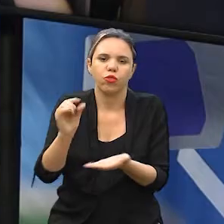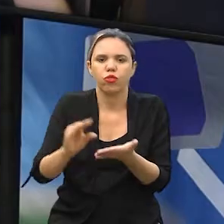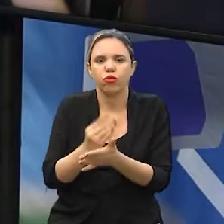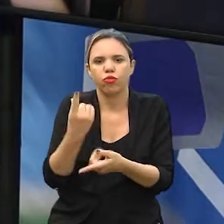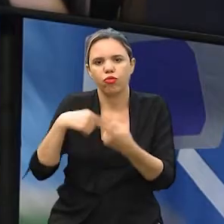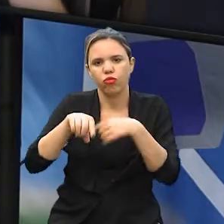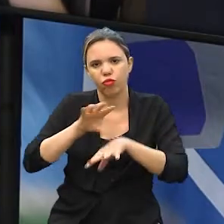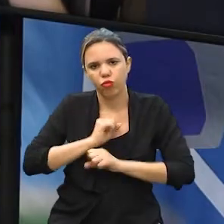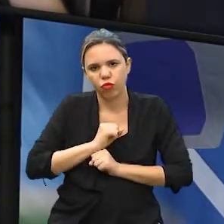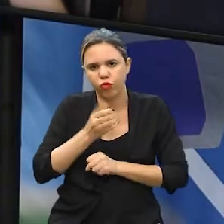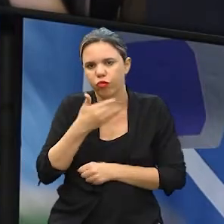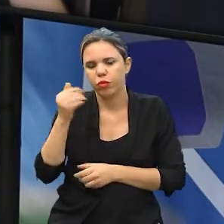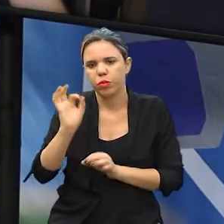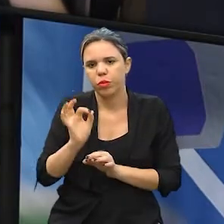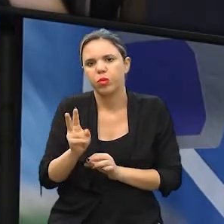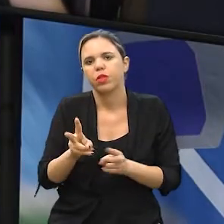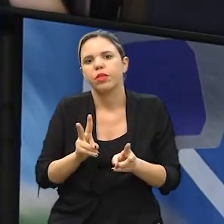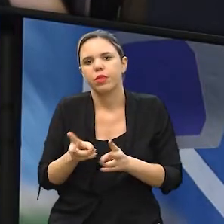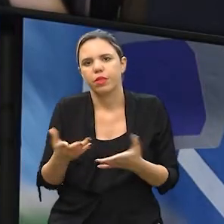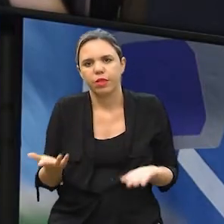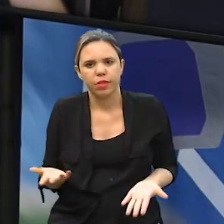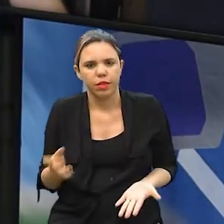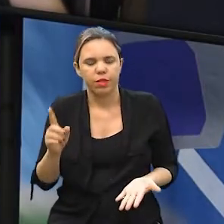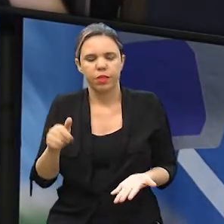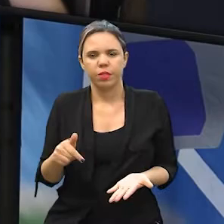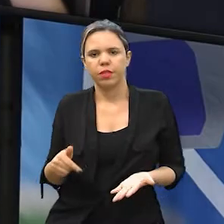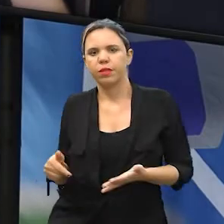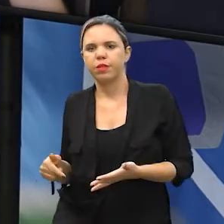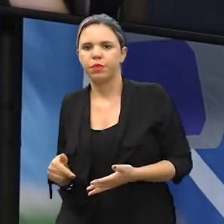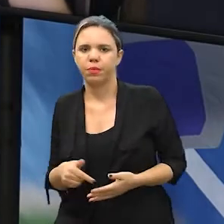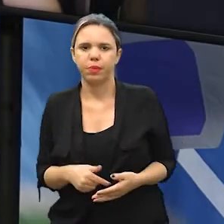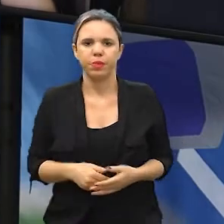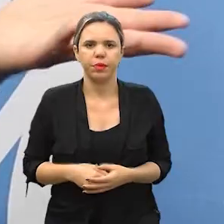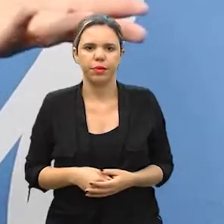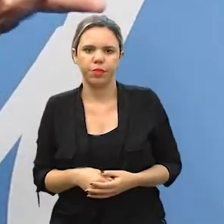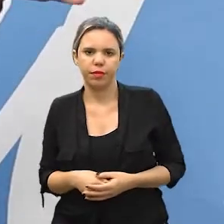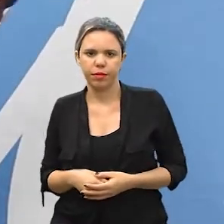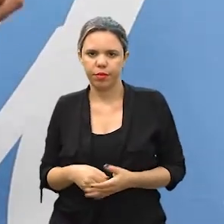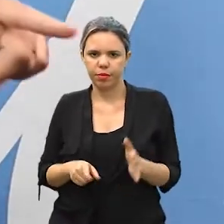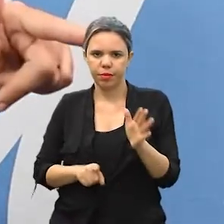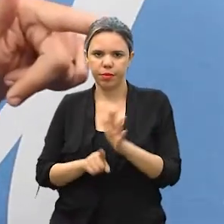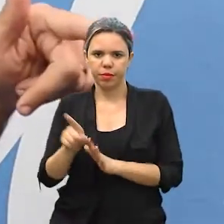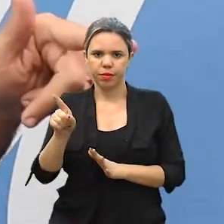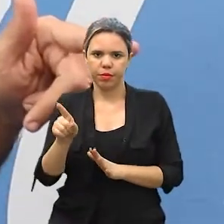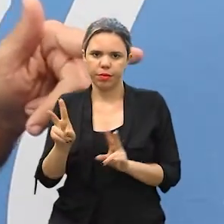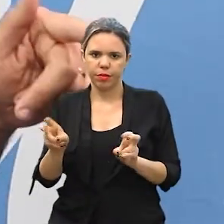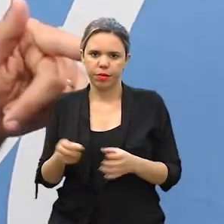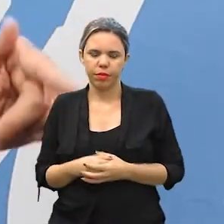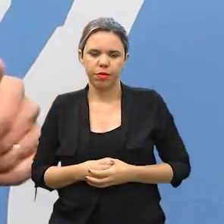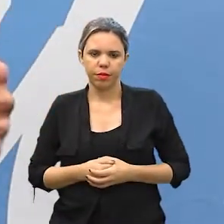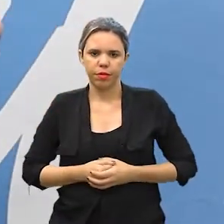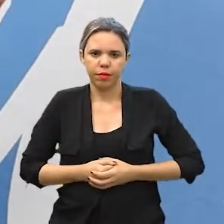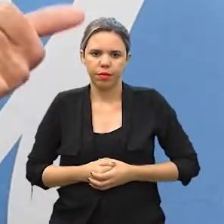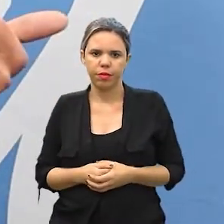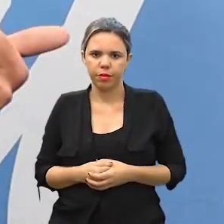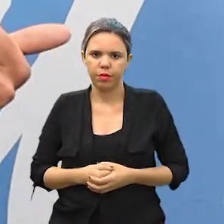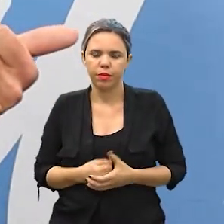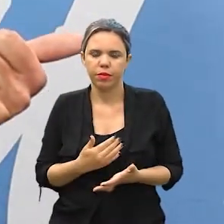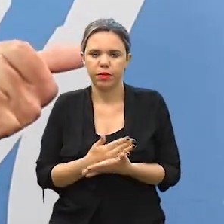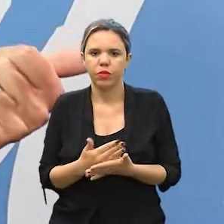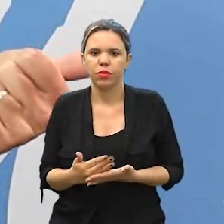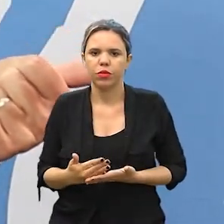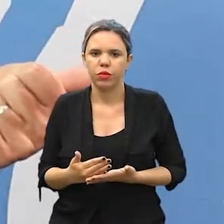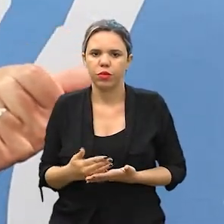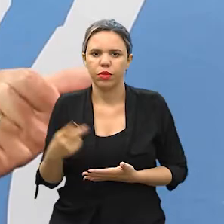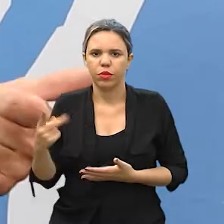sucesso está em você fazer o melhor sempre. Essa que é a principal mensagem. Até queria perguntar também sobre isso para você. Porque no